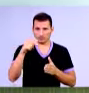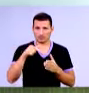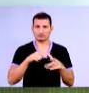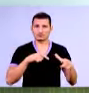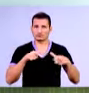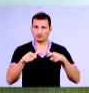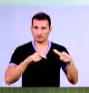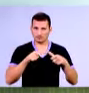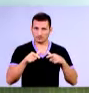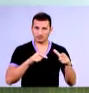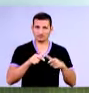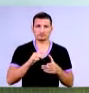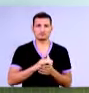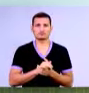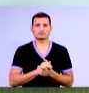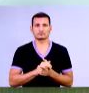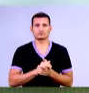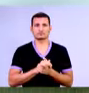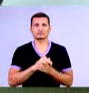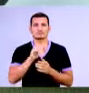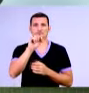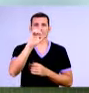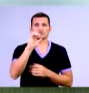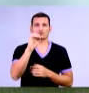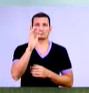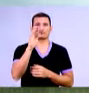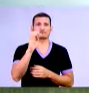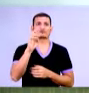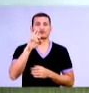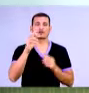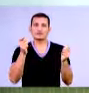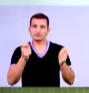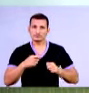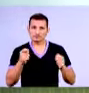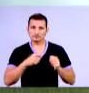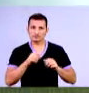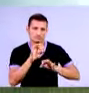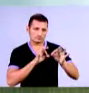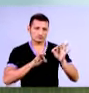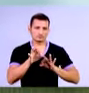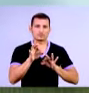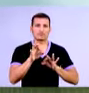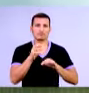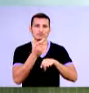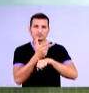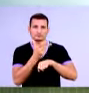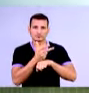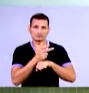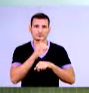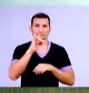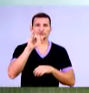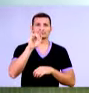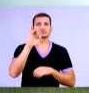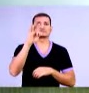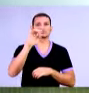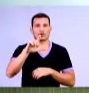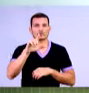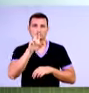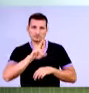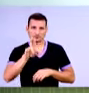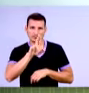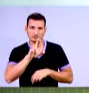trabalhar, lidar com softwares que sejam capazes de manipular multimídia de forma digital, utilizando um computador, né?